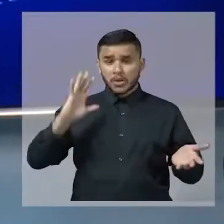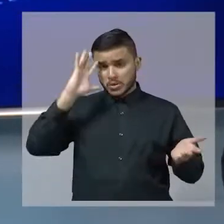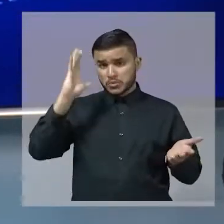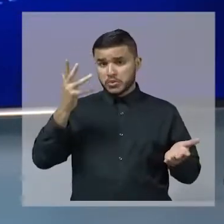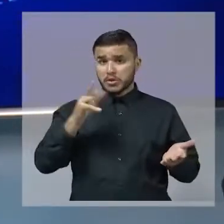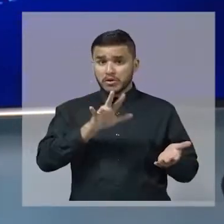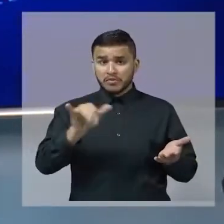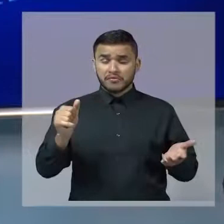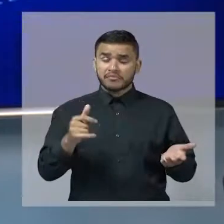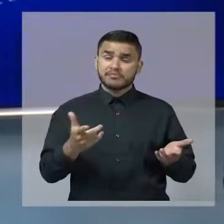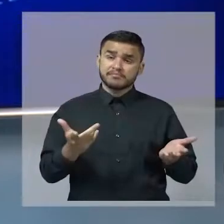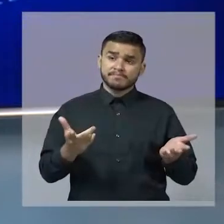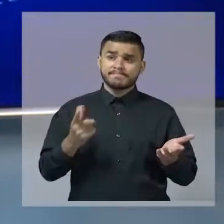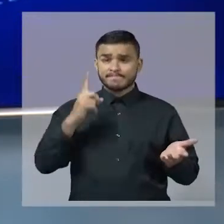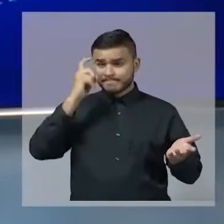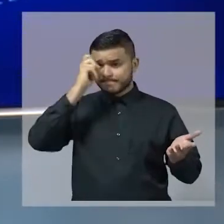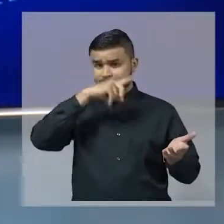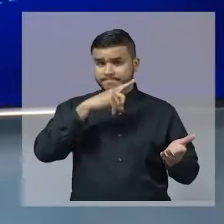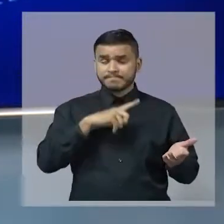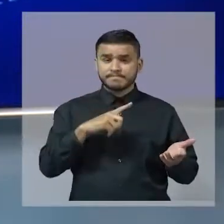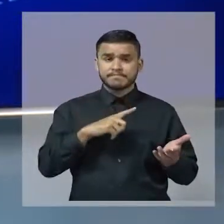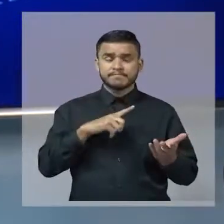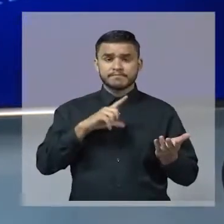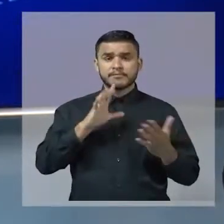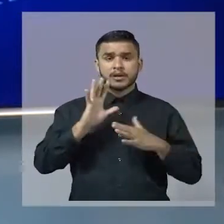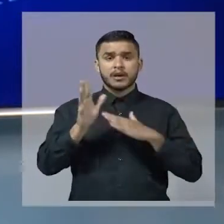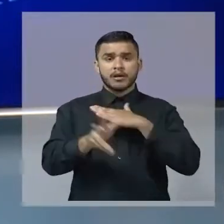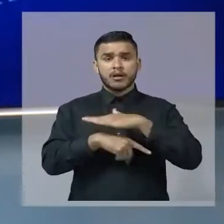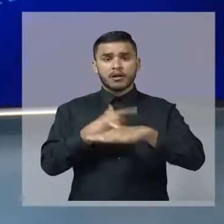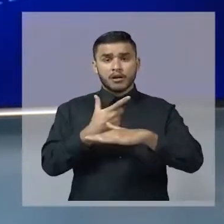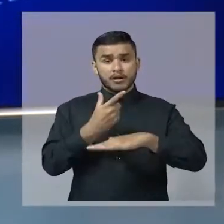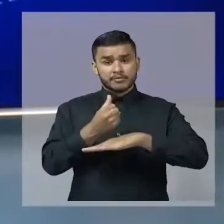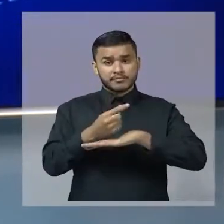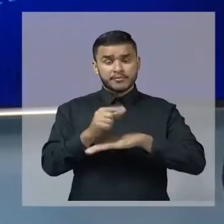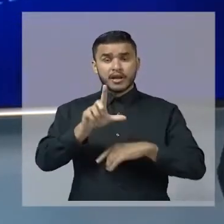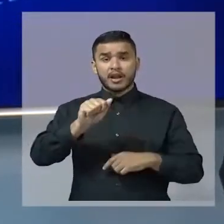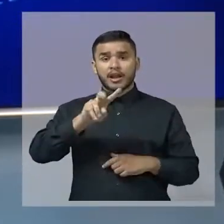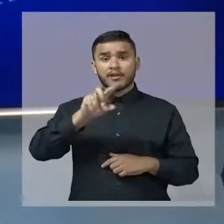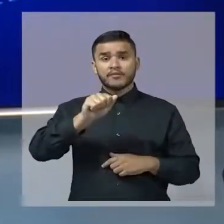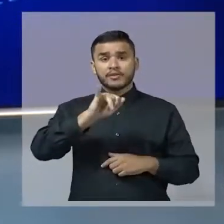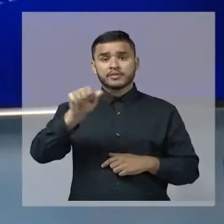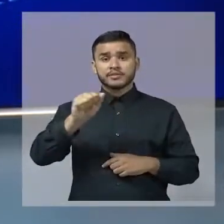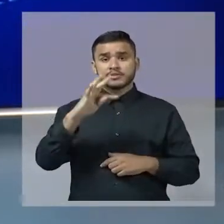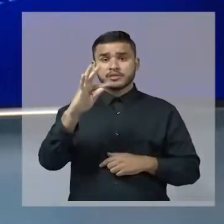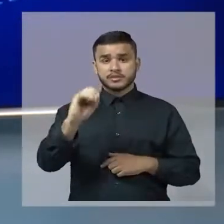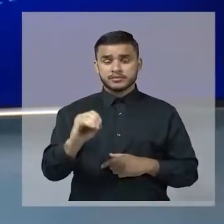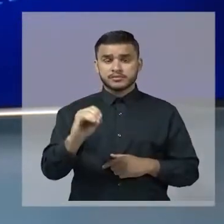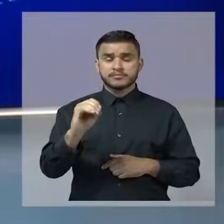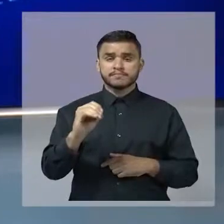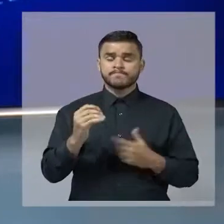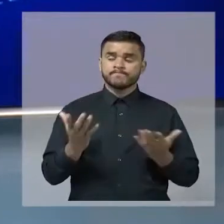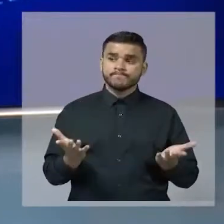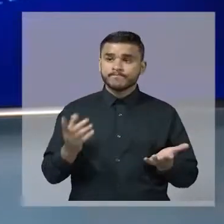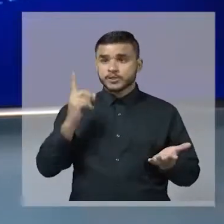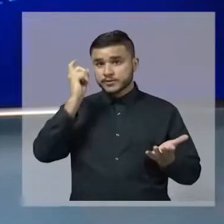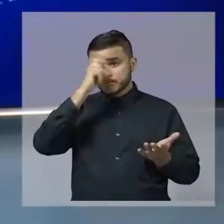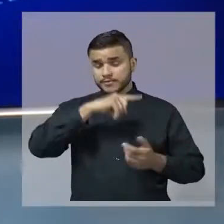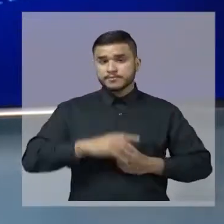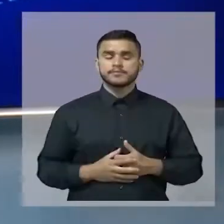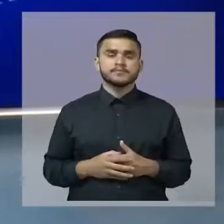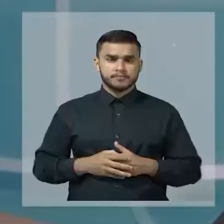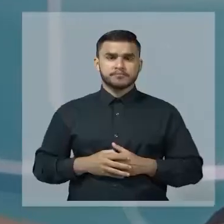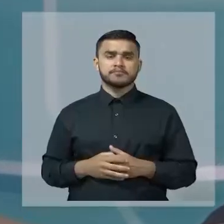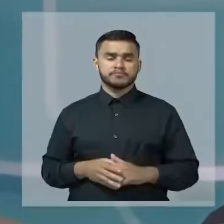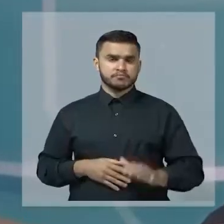vai enfraquecer a Operação Lava Jato a partir de então. O professor Valmir disse aqui, fez aqui uma afirmação